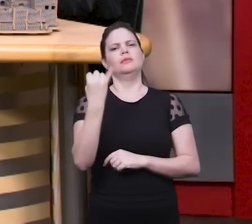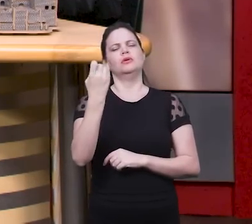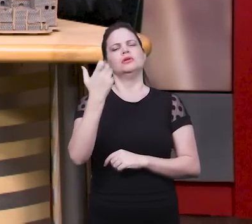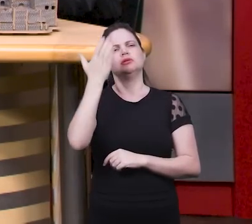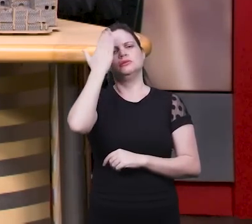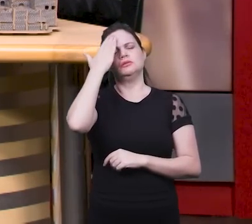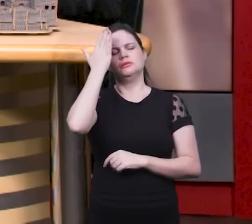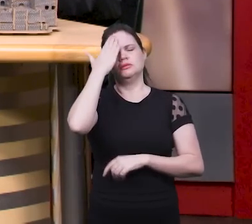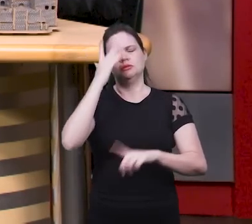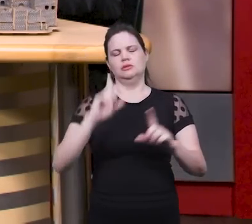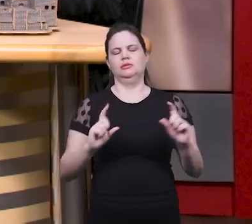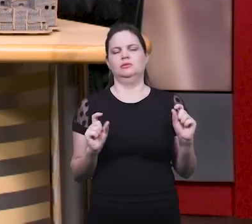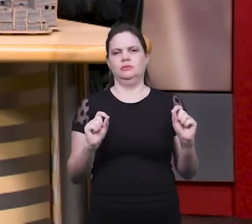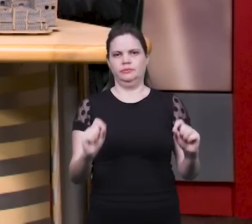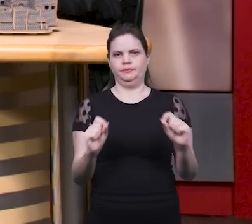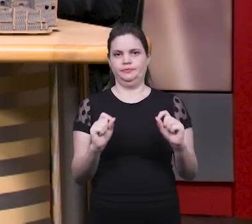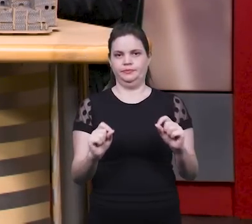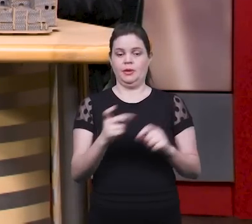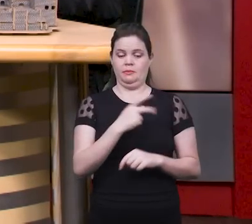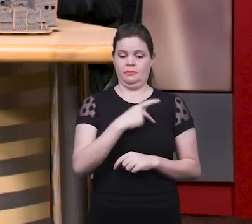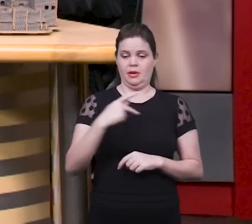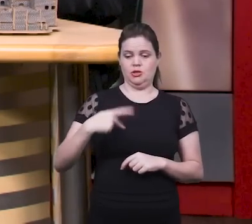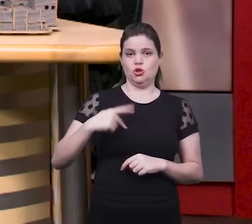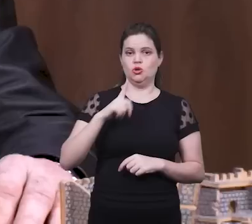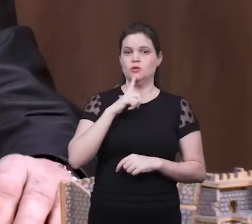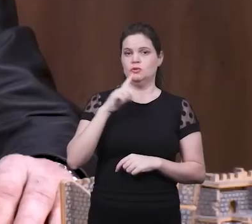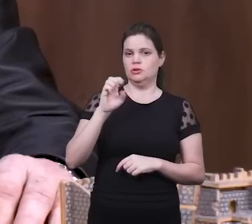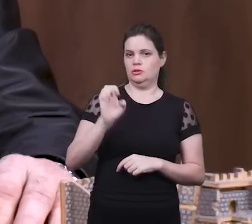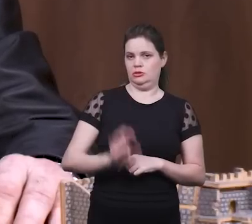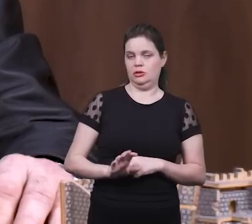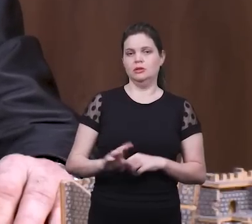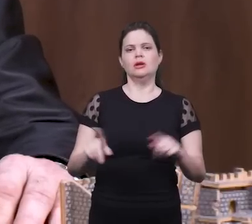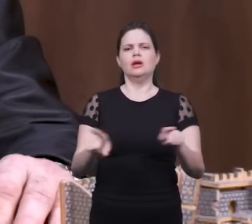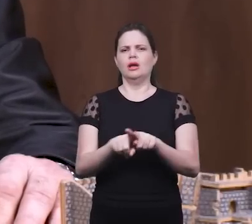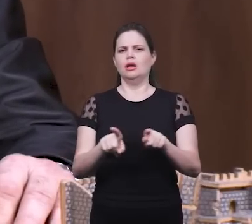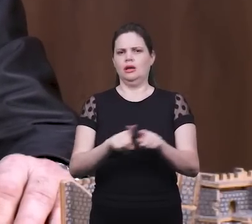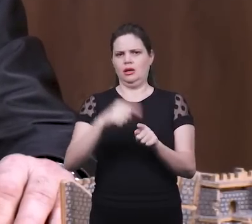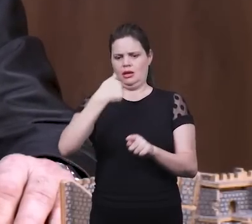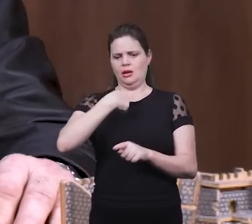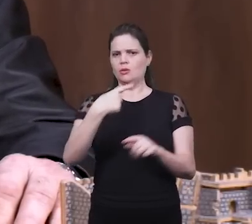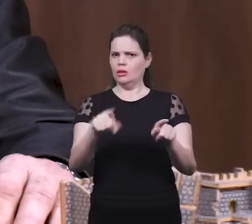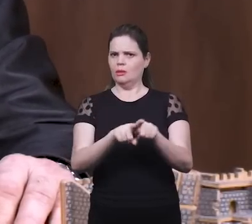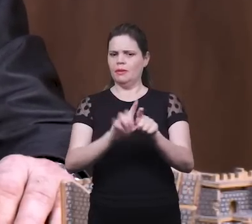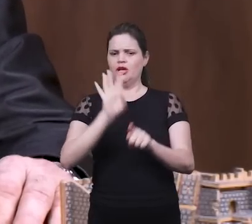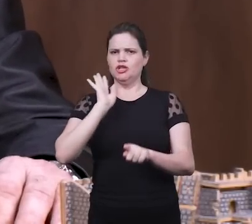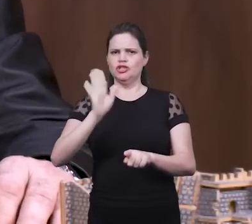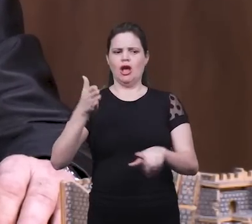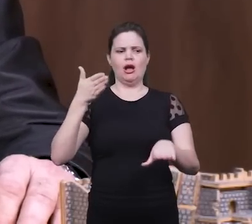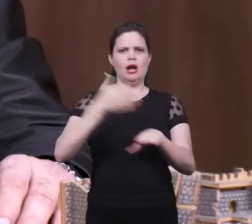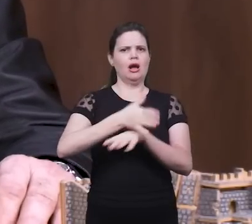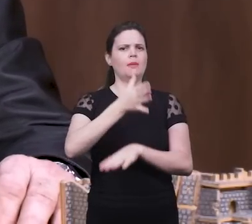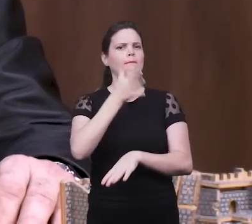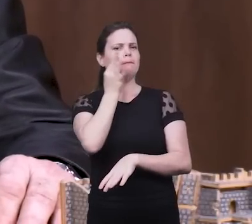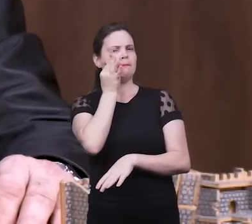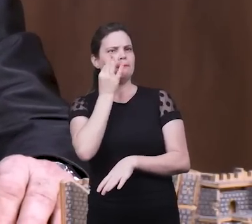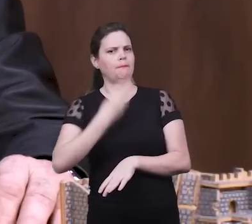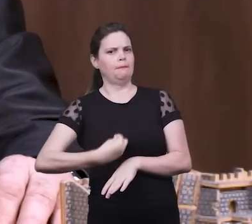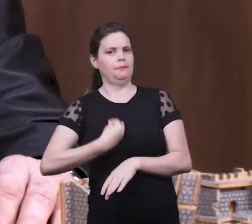nós destacarmos que tanto o pastor Luiz Eugênio quanto eu já fomos lá em